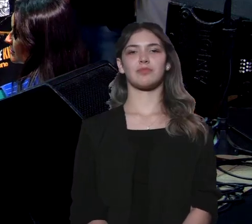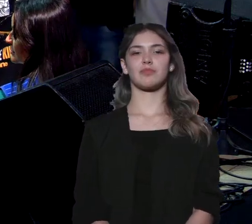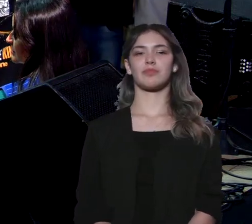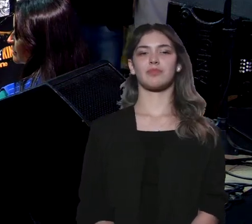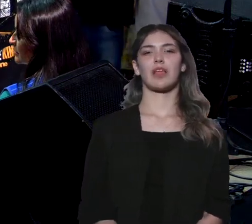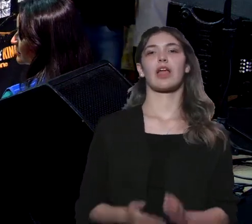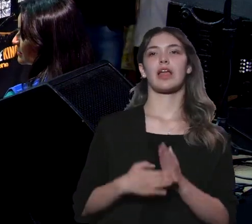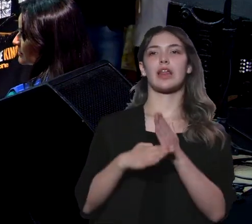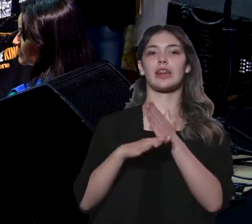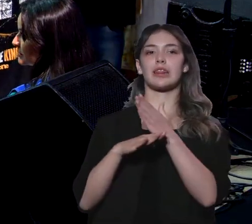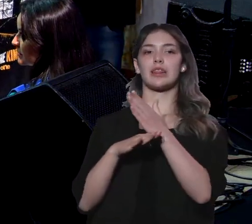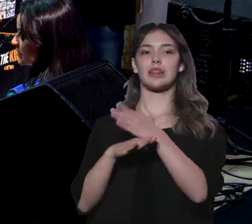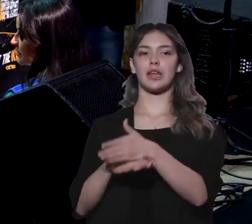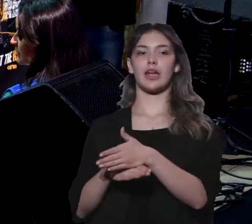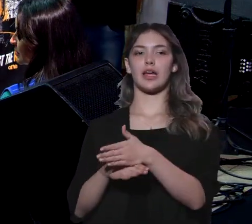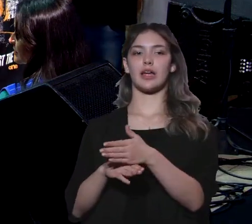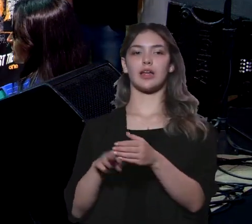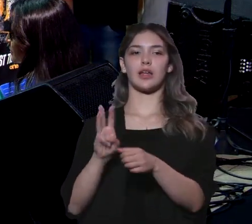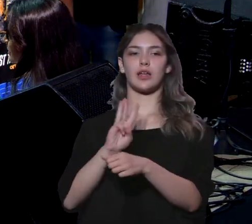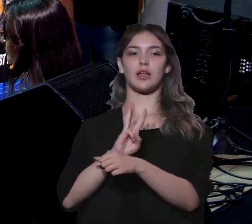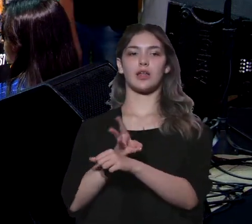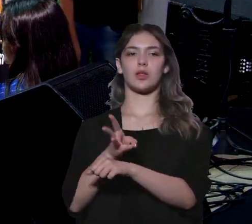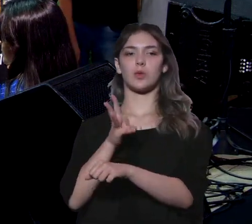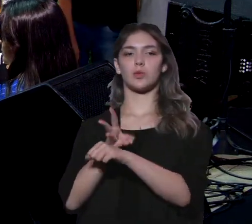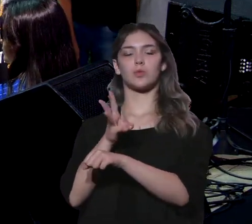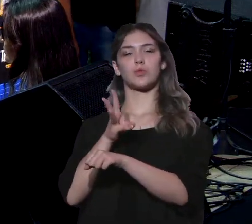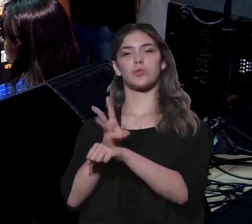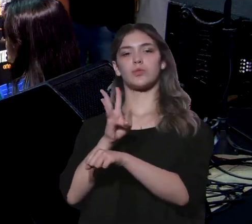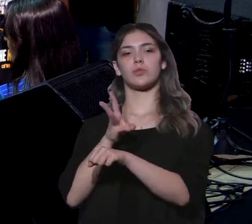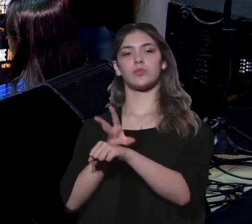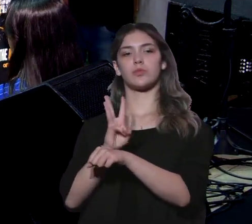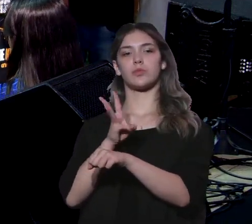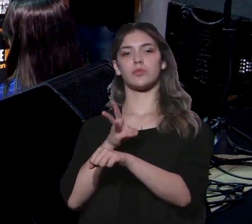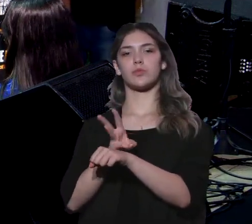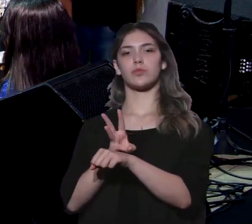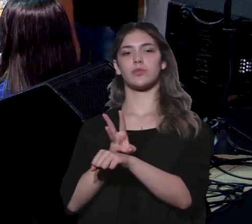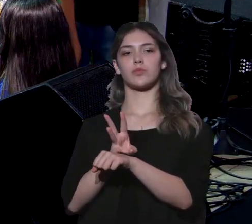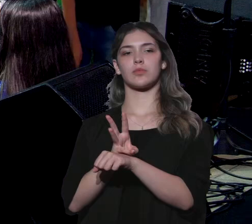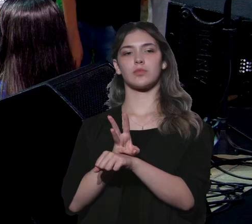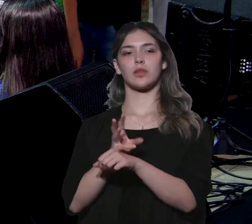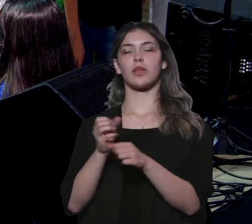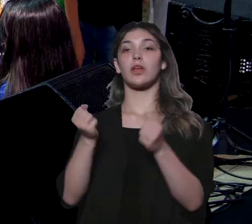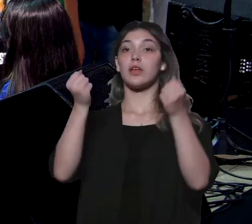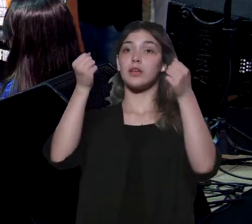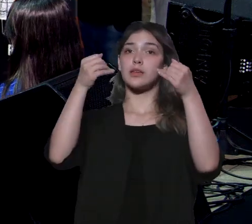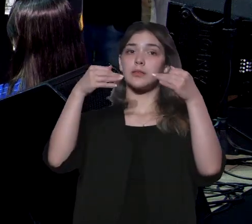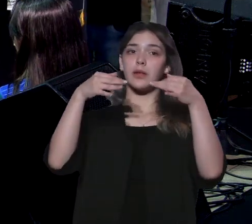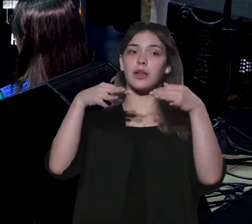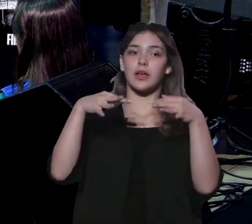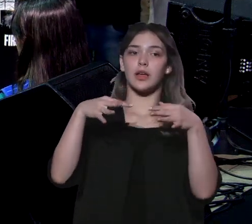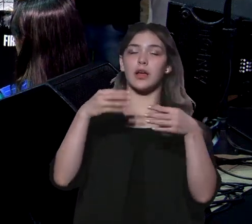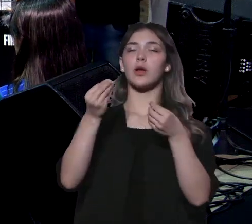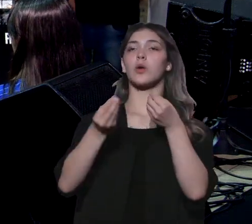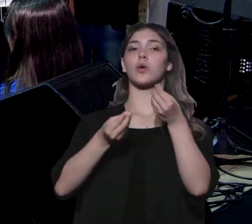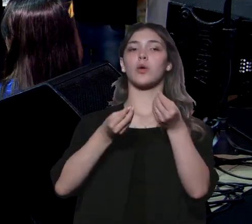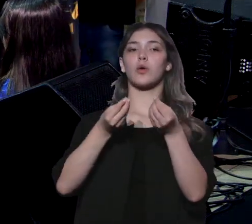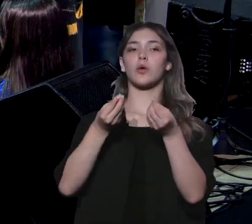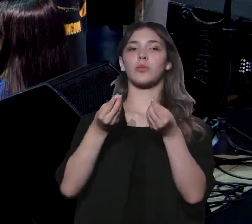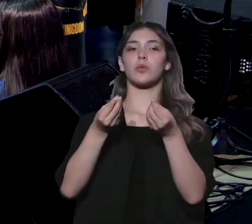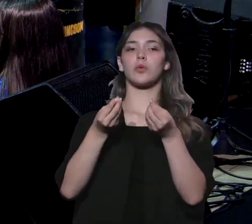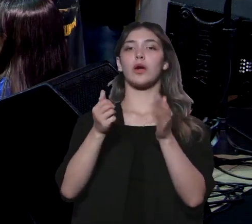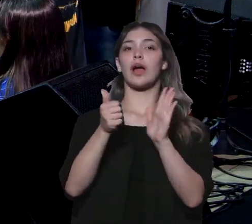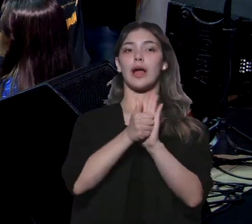de WhatsApp. E lá a gente vai te explicar como funciona a nossa igreja. Porque não basta fazer a oração com o